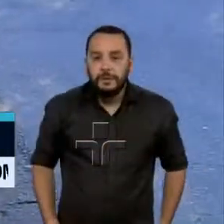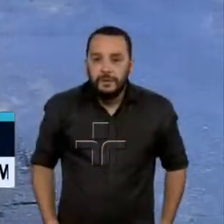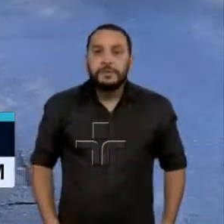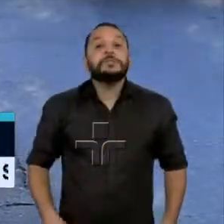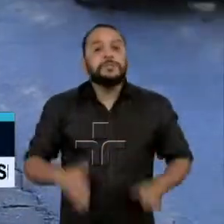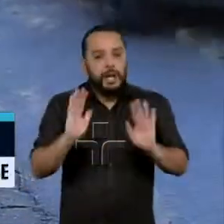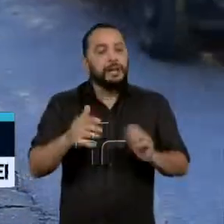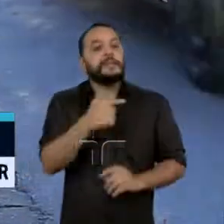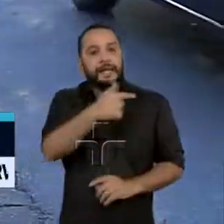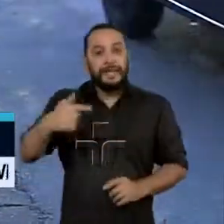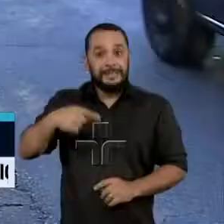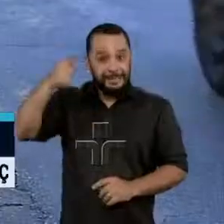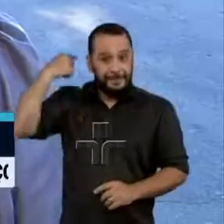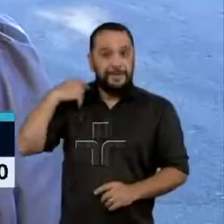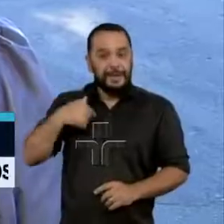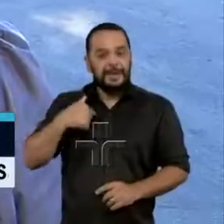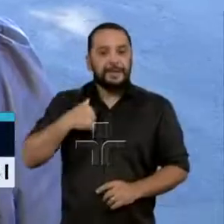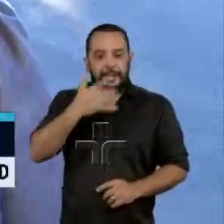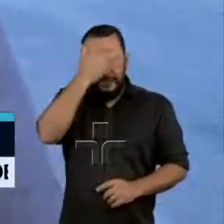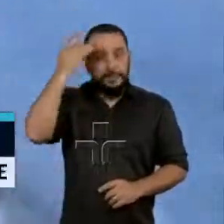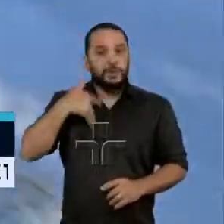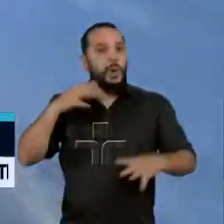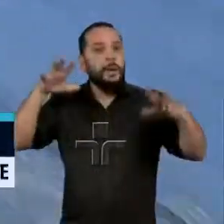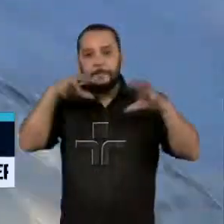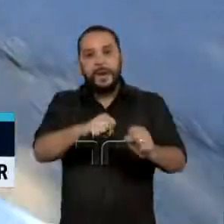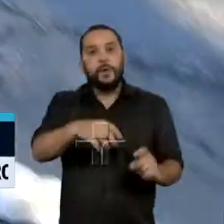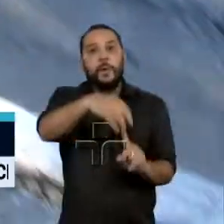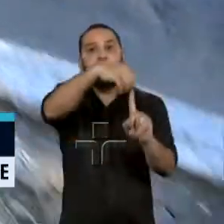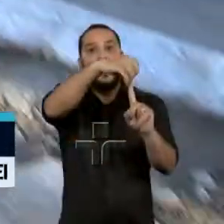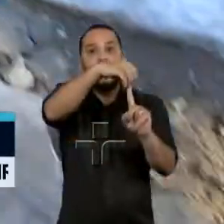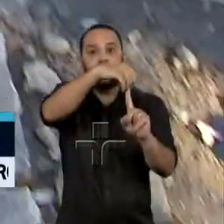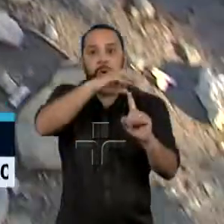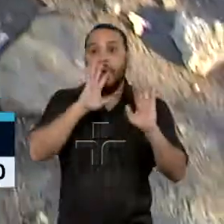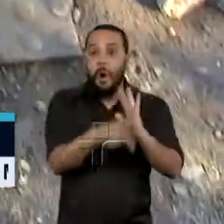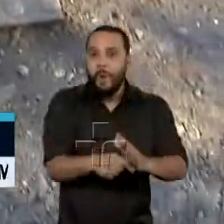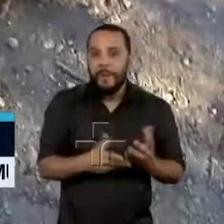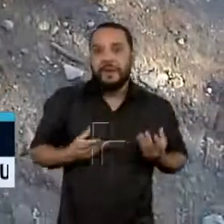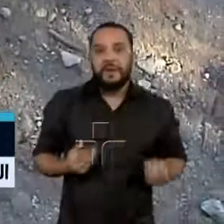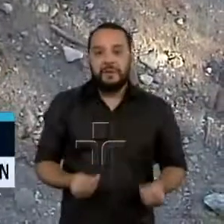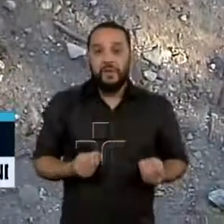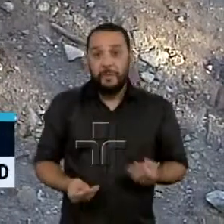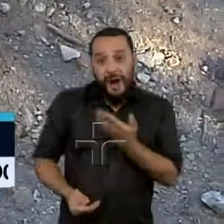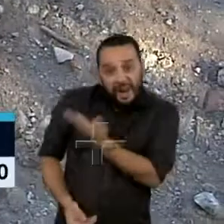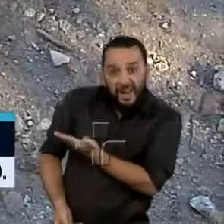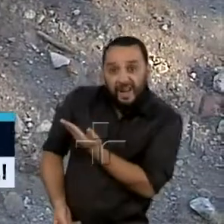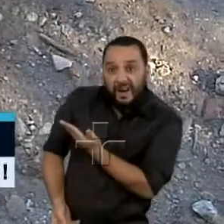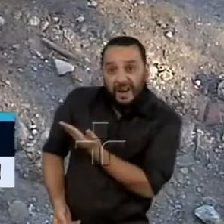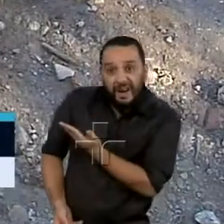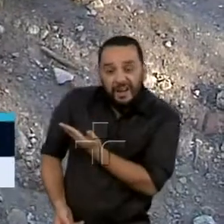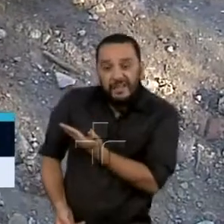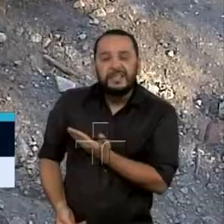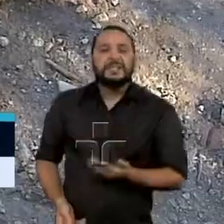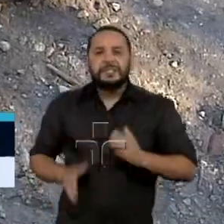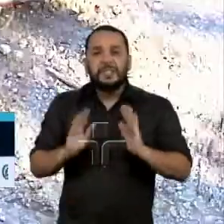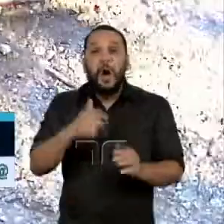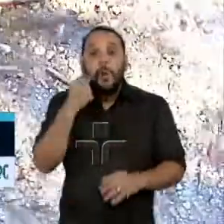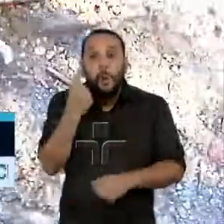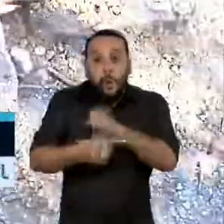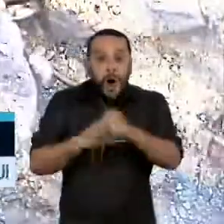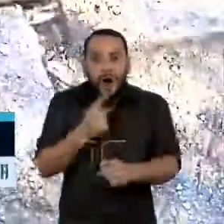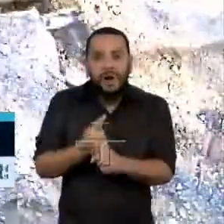umas 3 semanas que infelizmente nós ficamos sem o ponto, que estava aqui há mais ou menos um